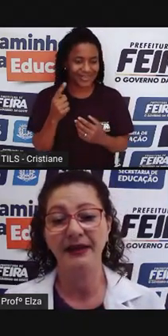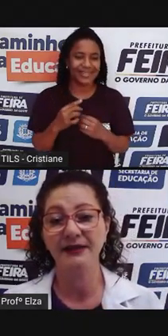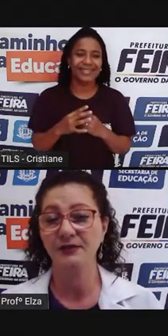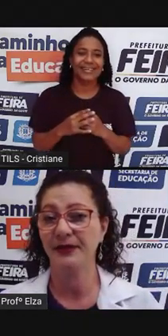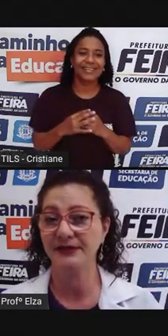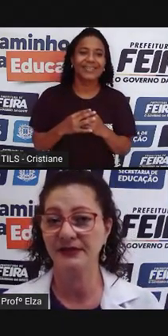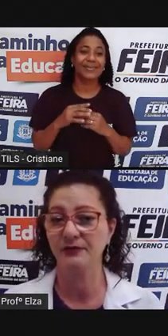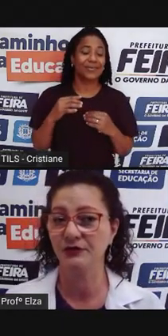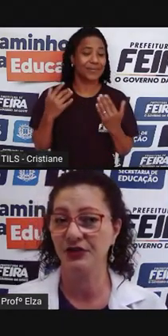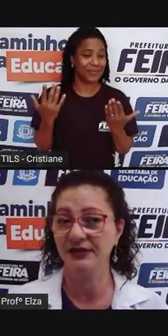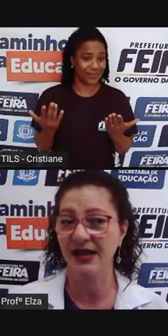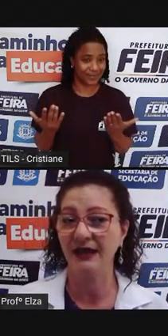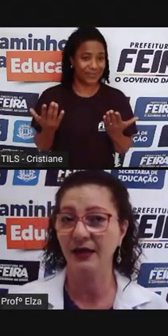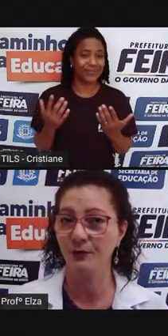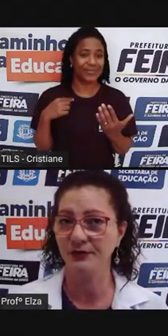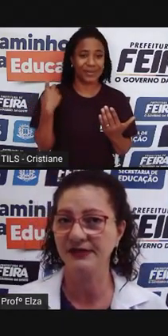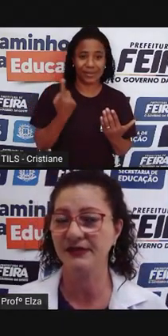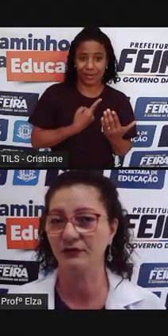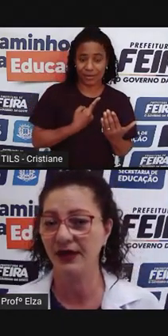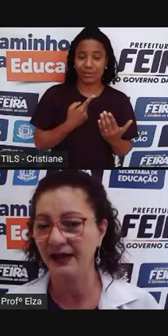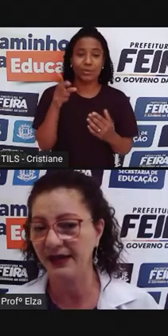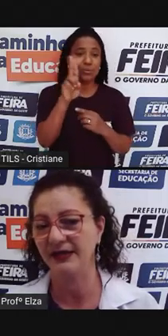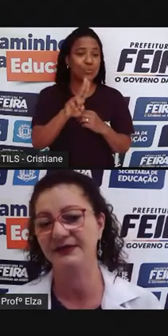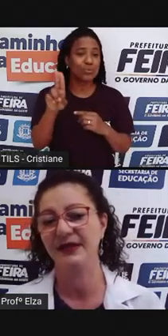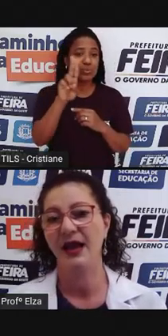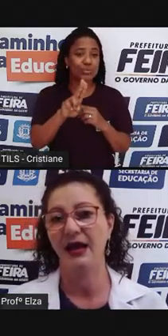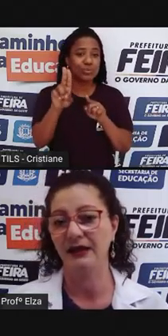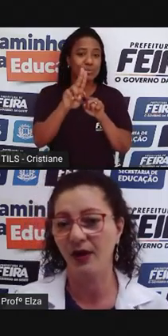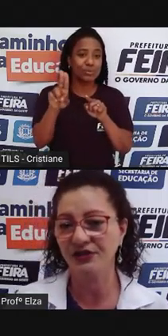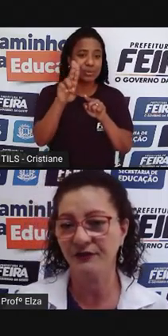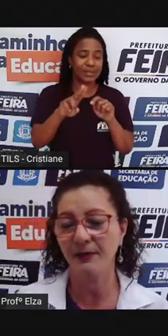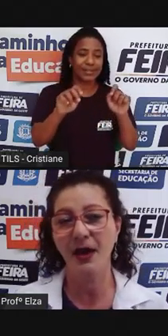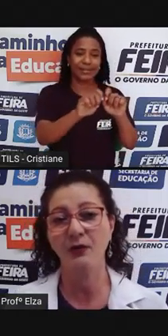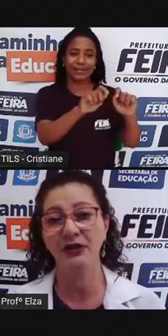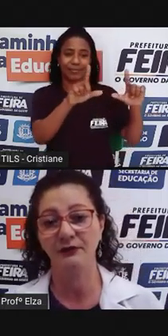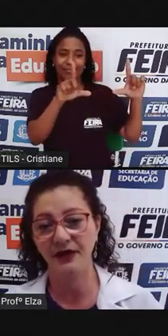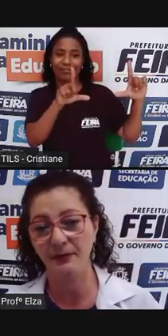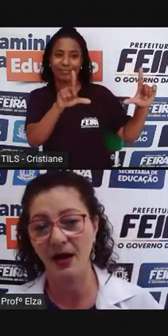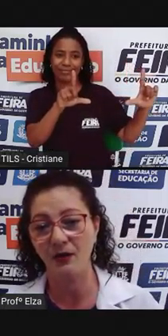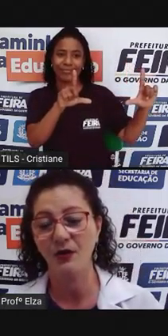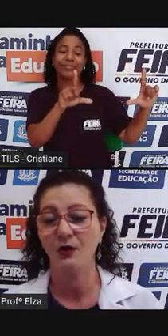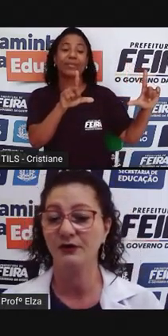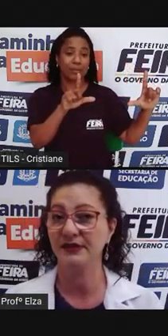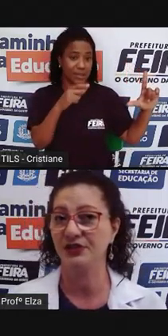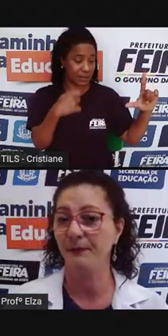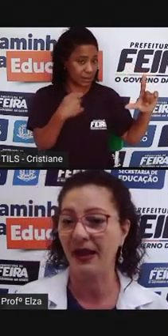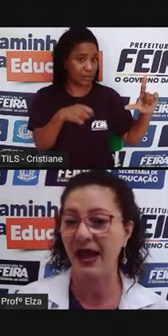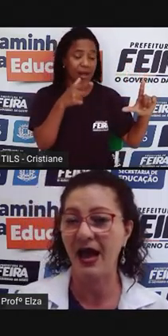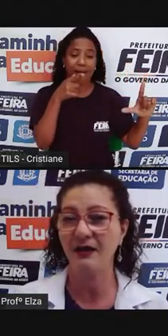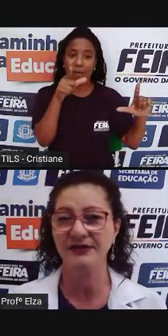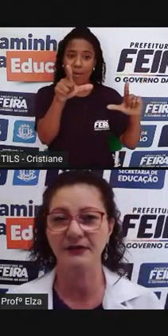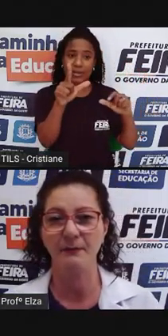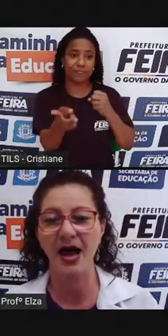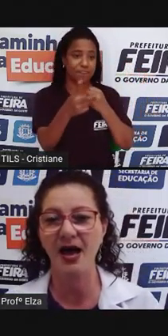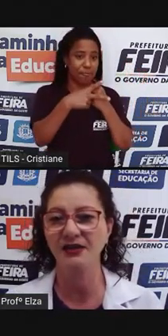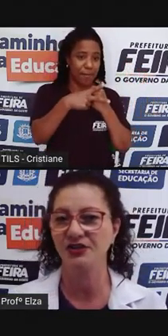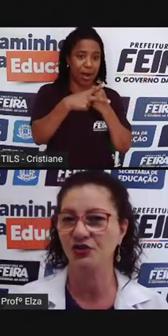para isso, precisamos utilizar na composição do cartaz a linguagem verbal e não verbal, ou seja,